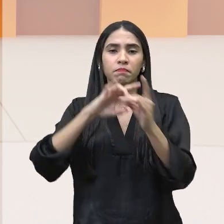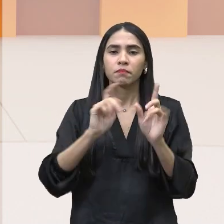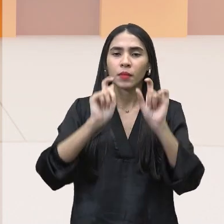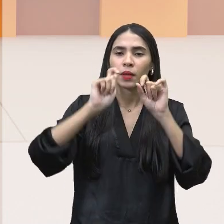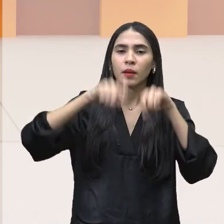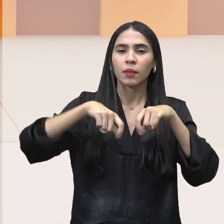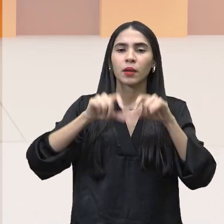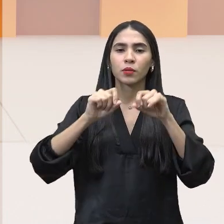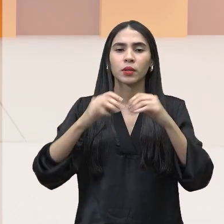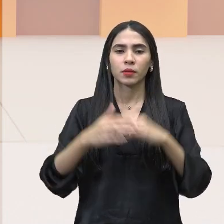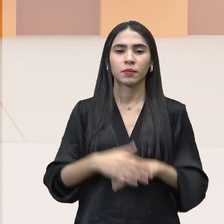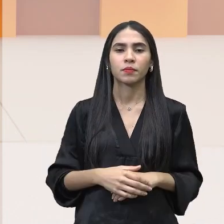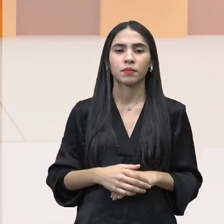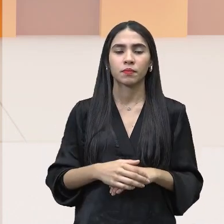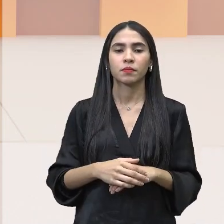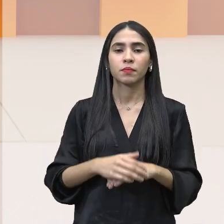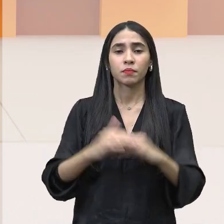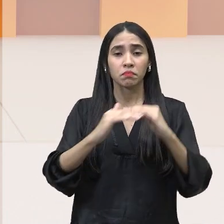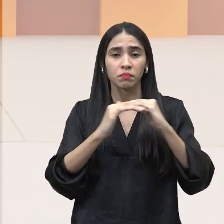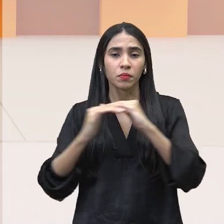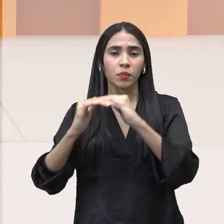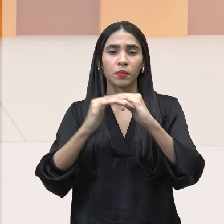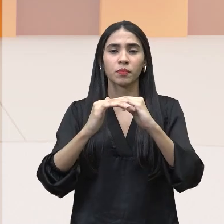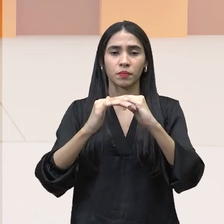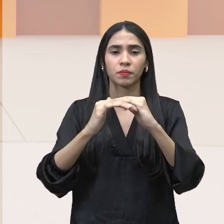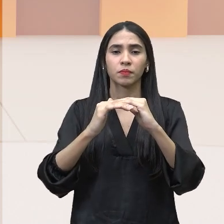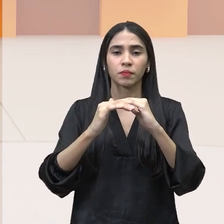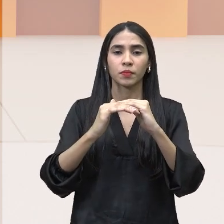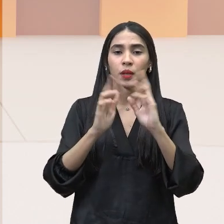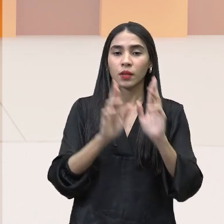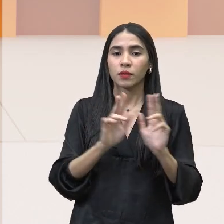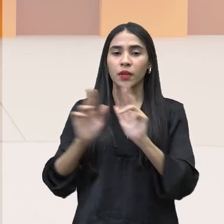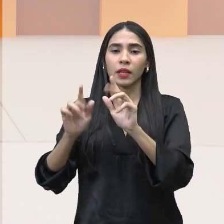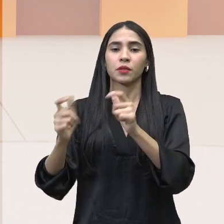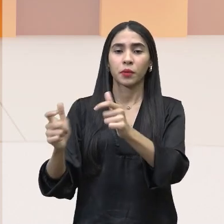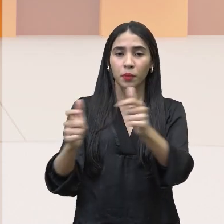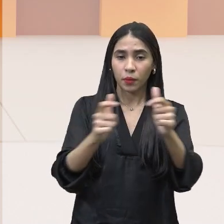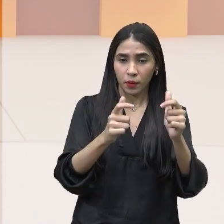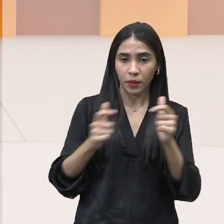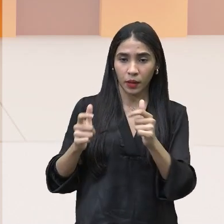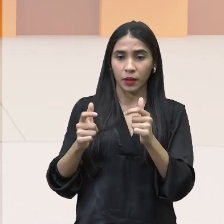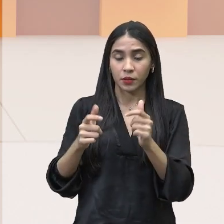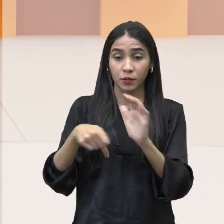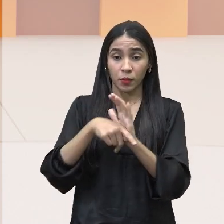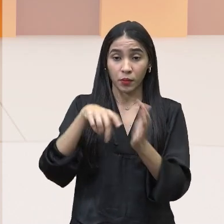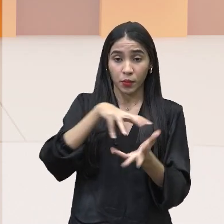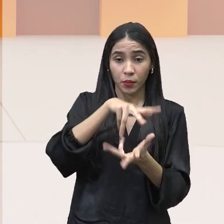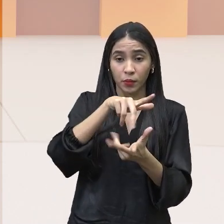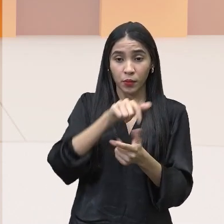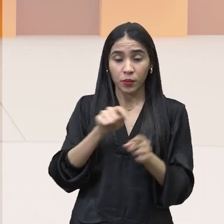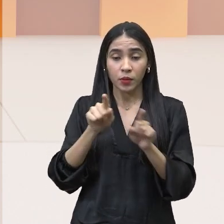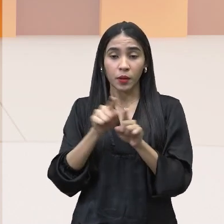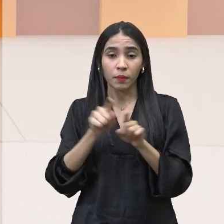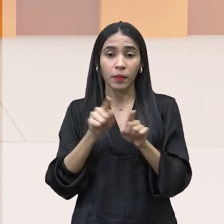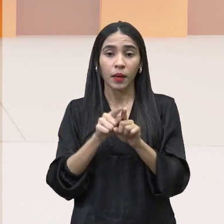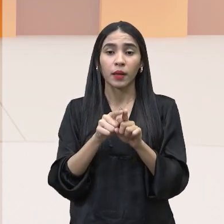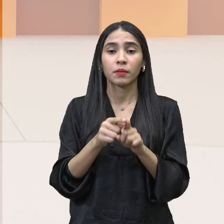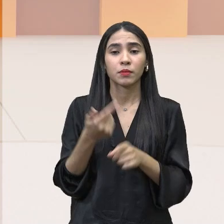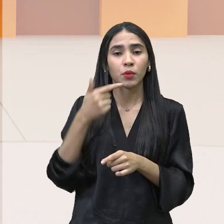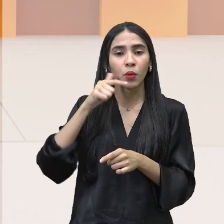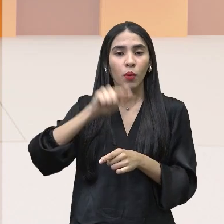de tornar homogêneos os diferentes locais do mundo e produzir